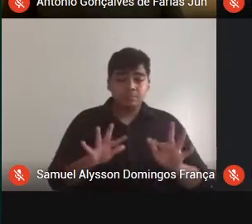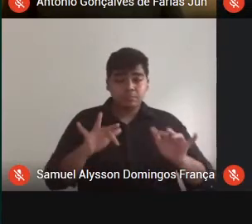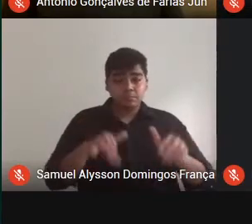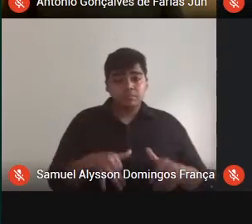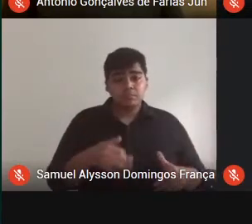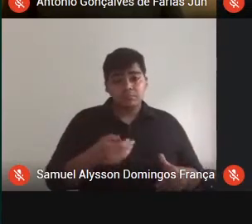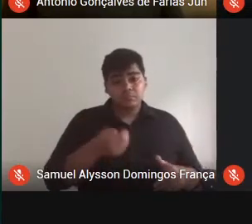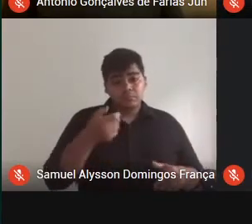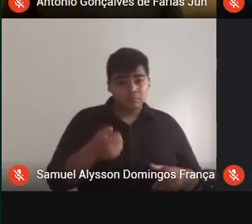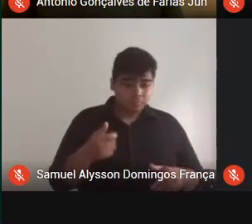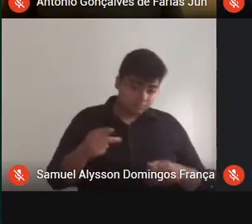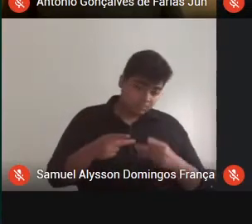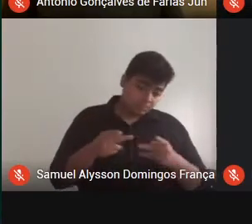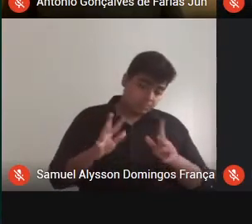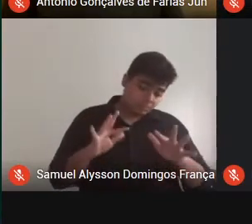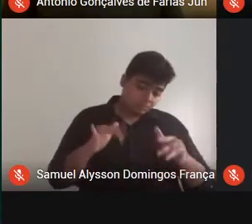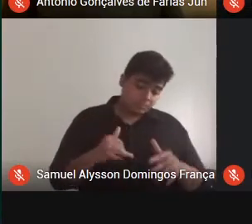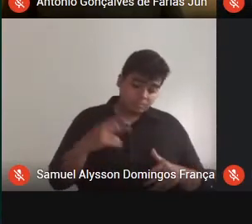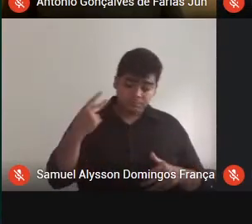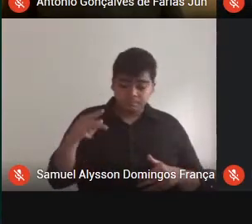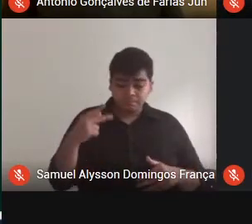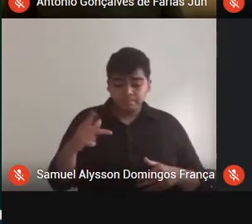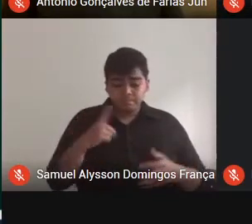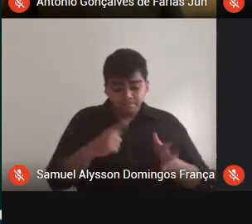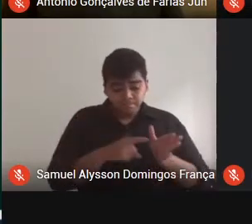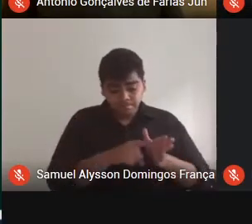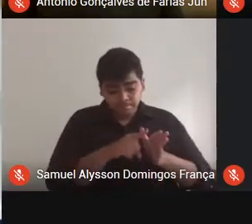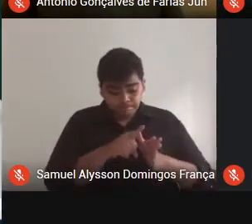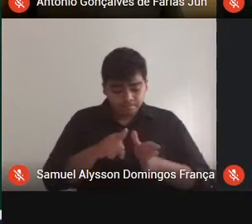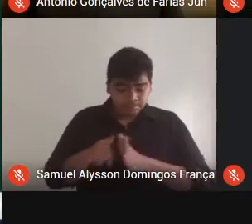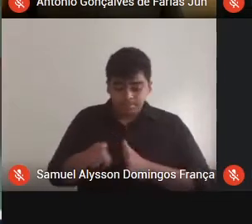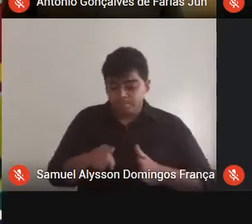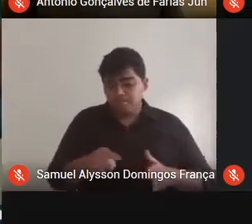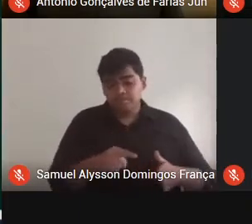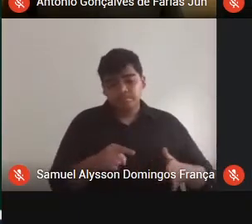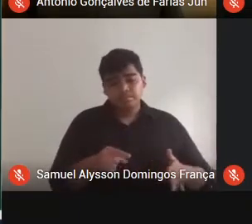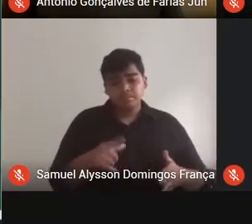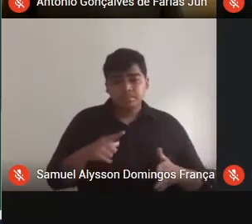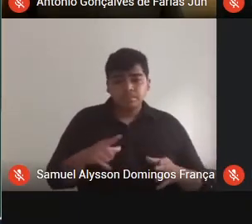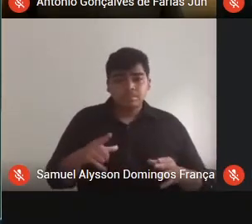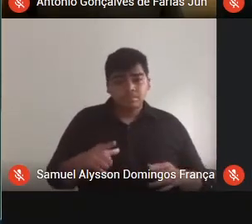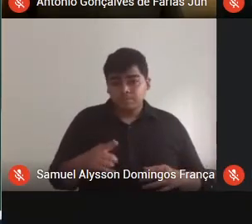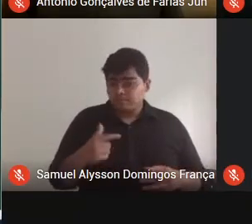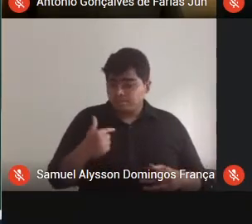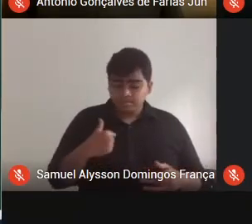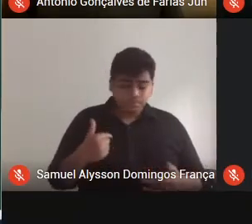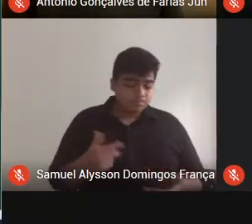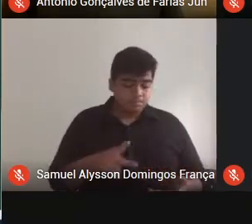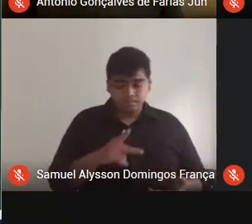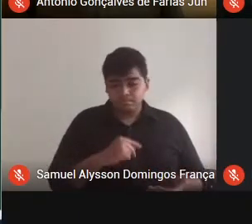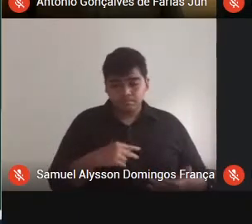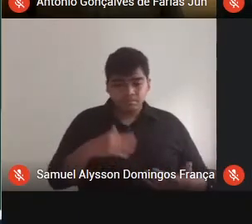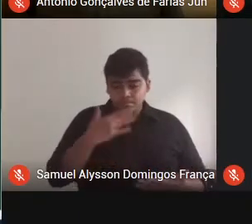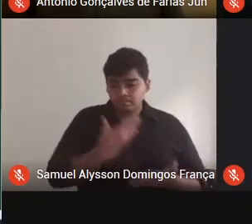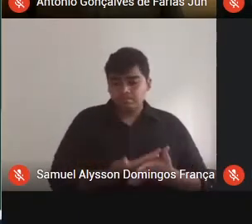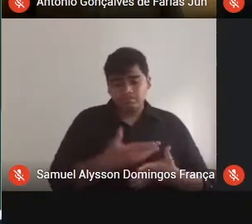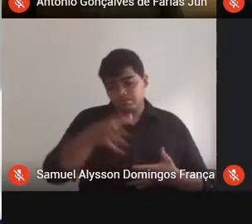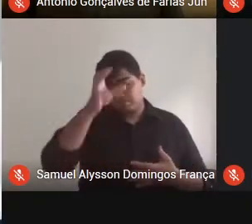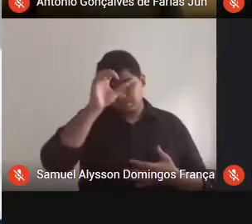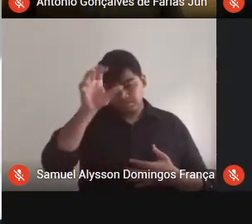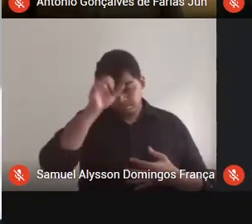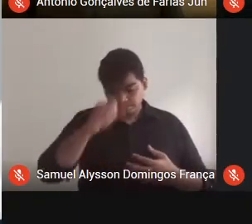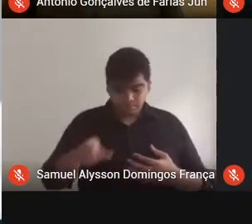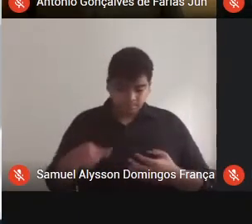o trabalho final dele, uma pesquisa aí que simplesmente me encantou muito e fez com que eu aprendesse muito.